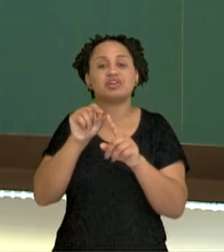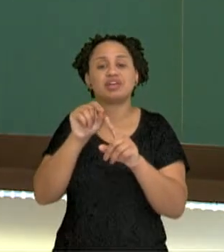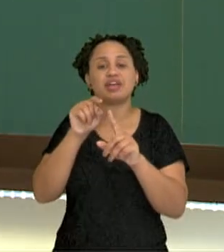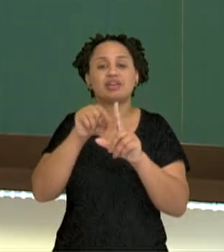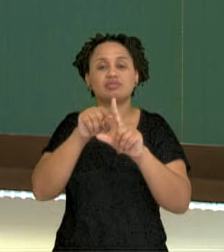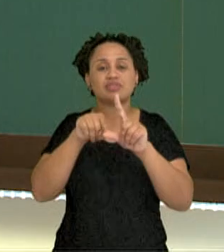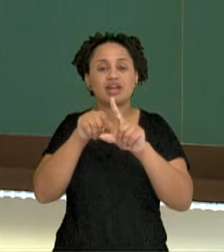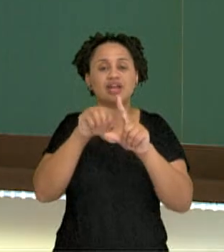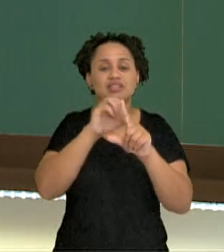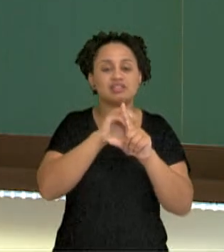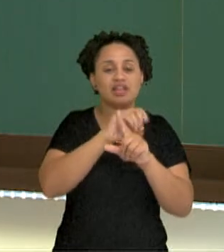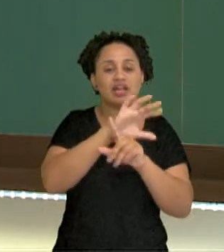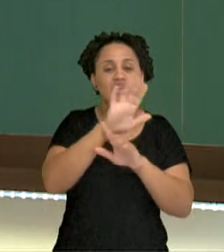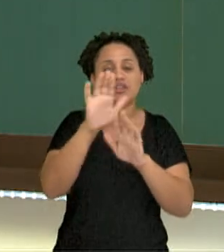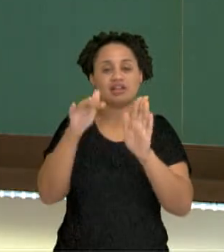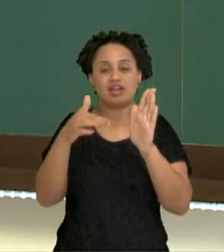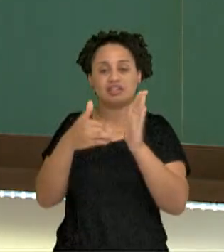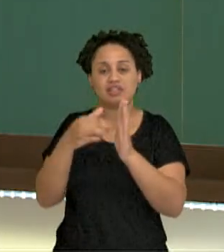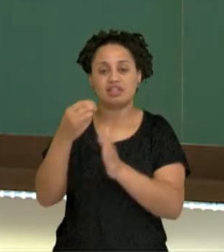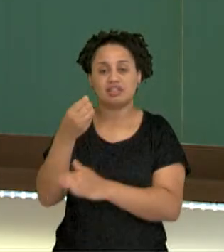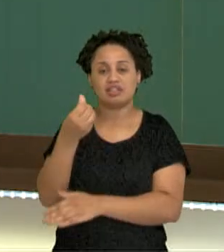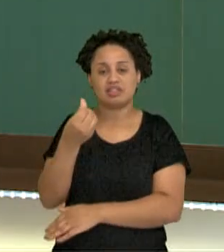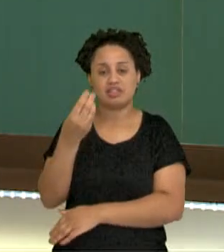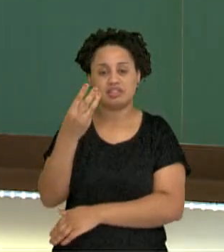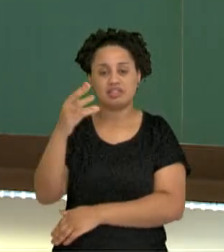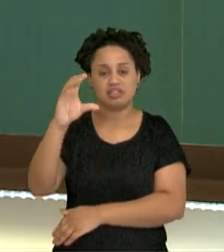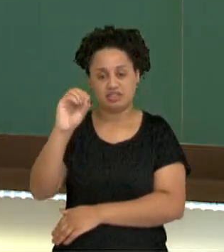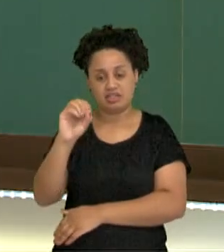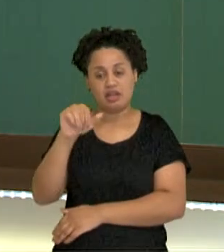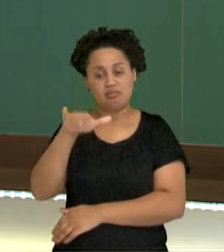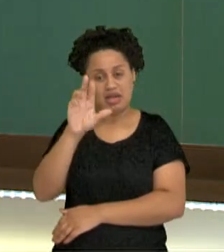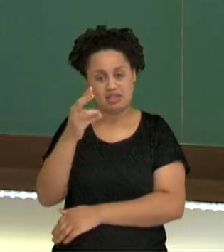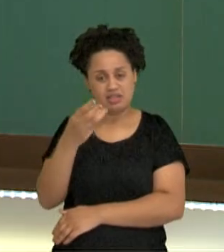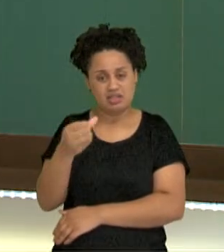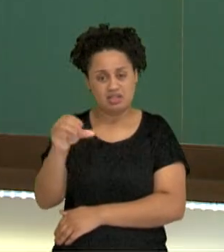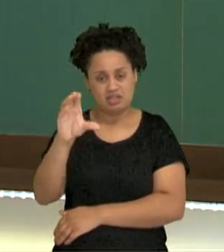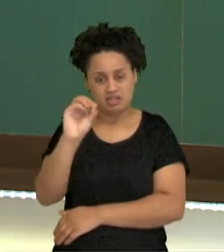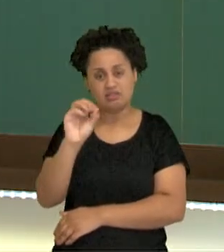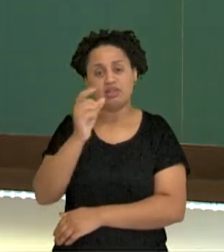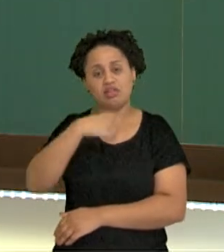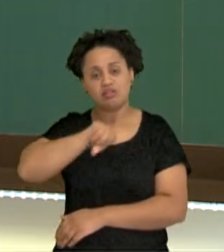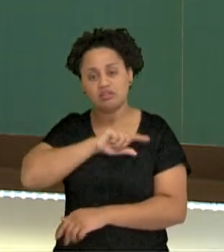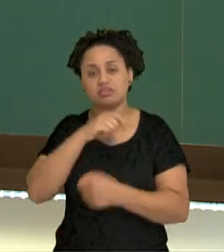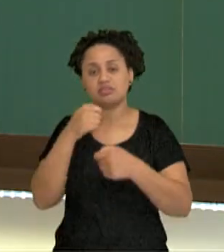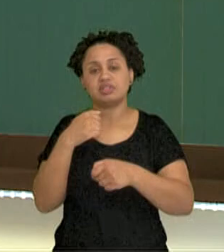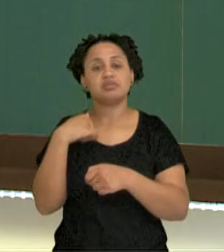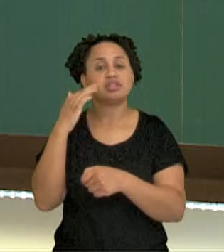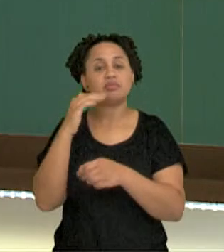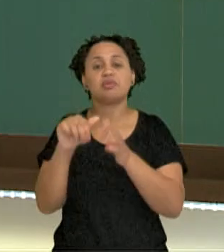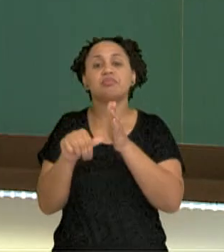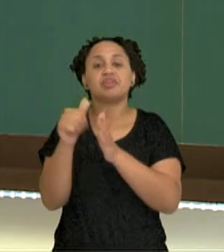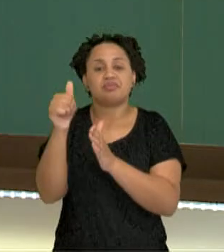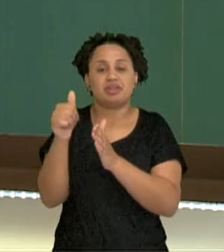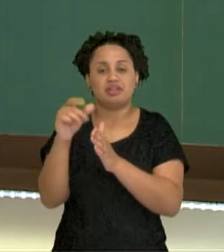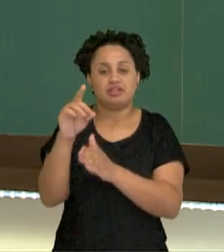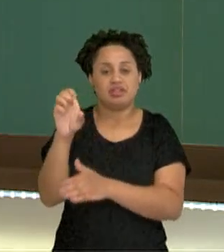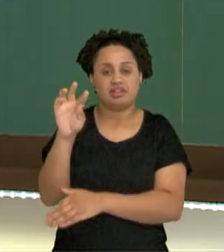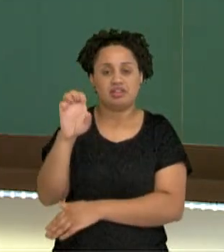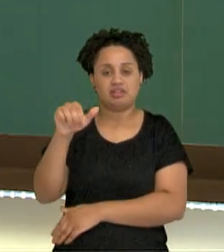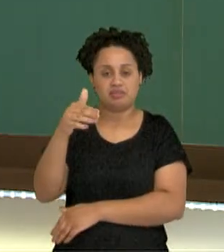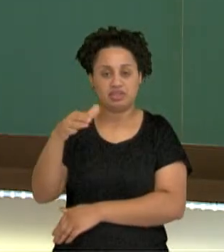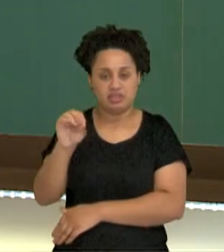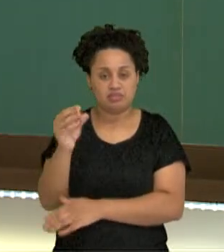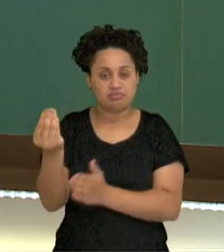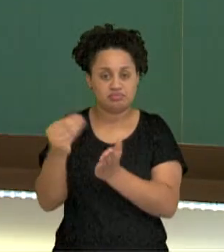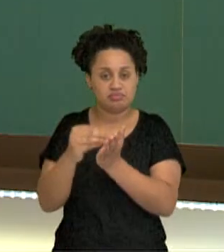0 até 360. Ele passou de 360, nós precisamos dessa primeira determinação. Então, anota lá no seu caderno.